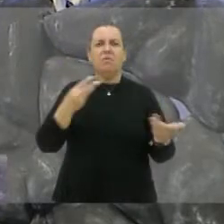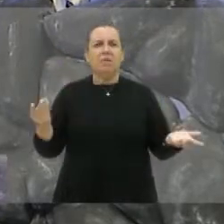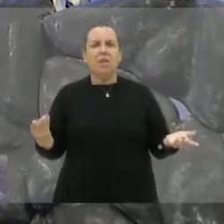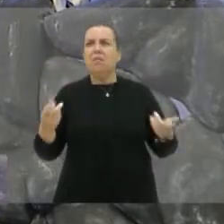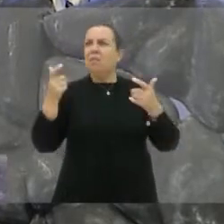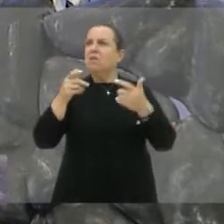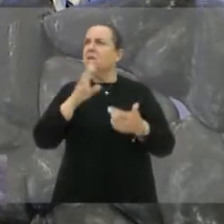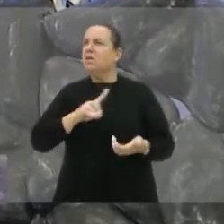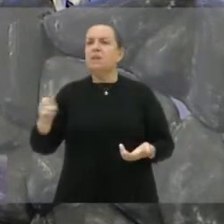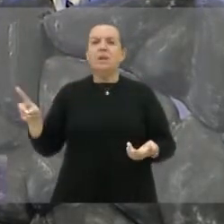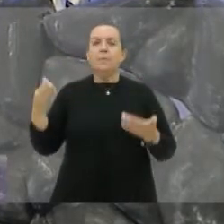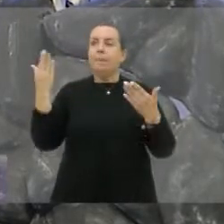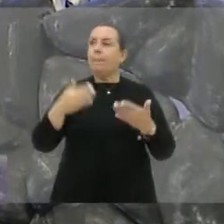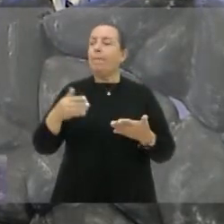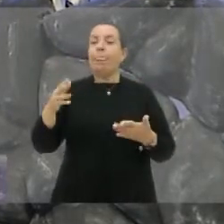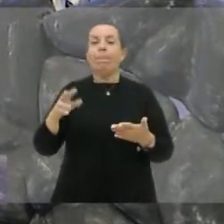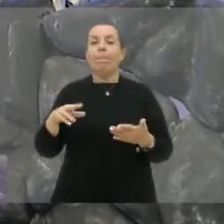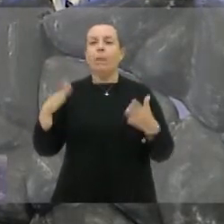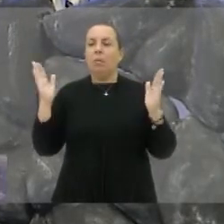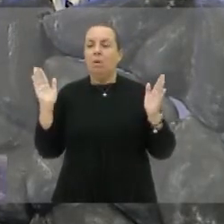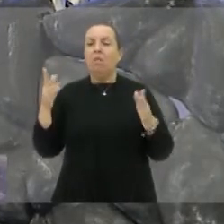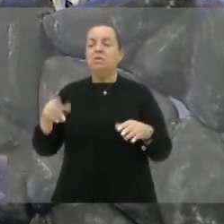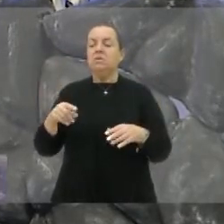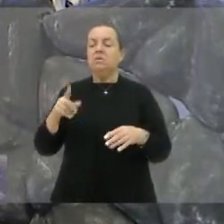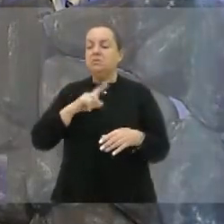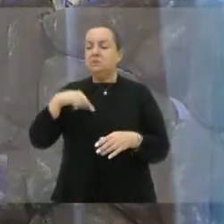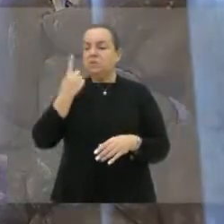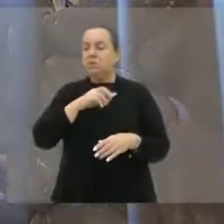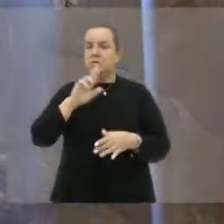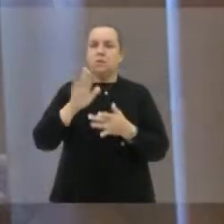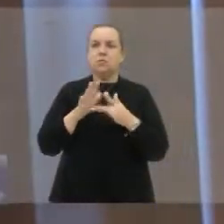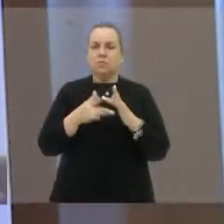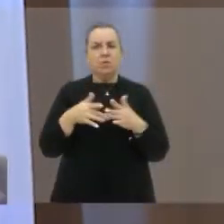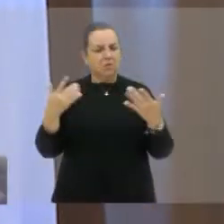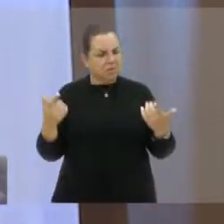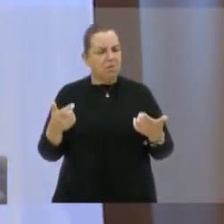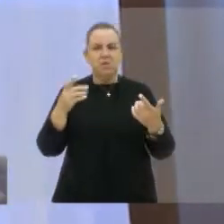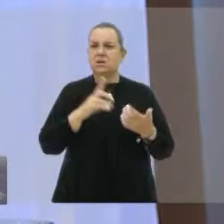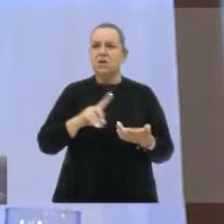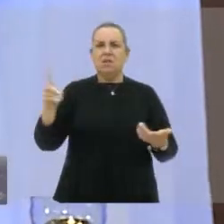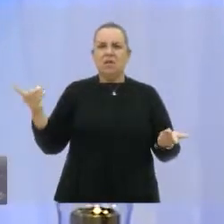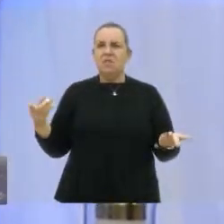Deus diante da morte de nosso Senhor Jesus Cristo? Onde está Deus?